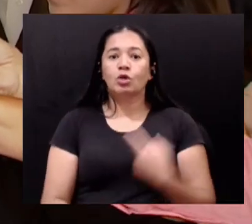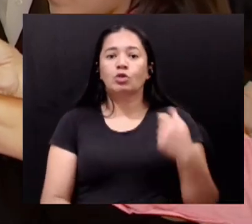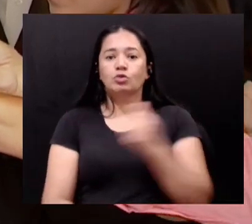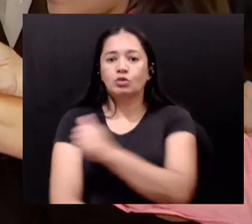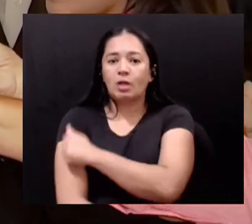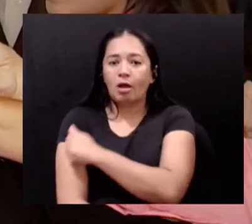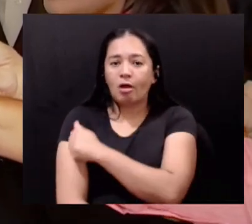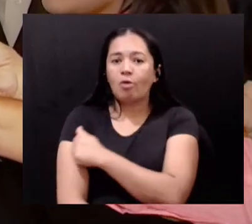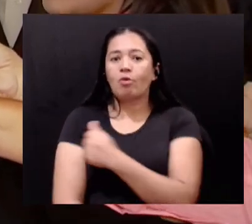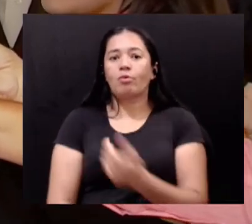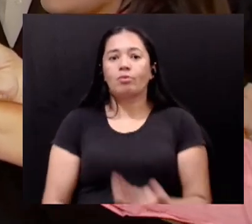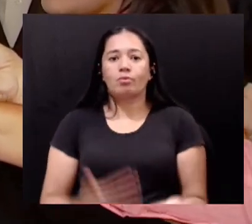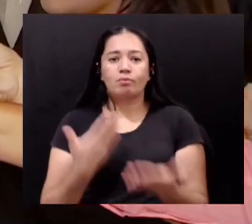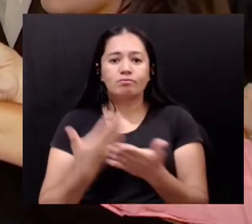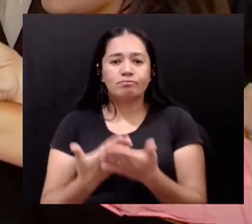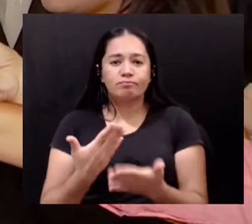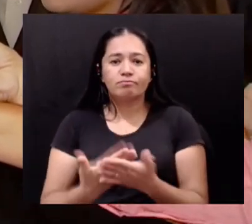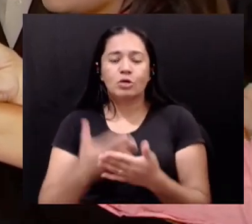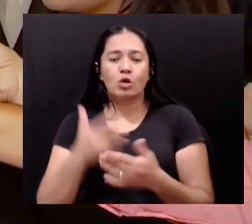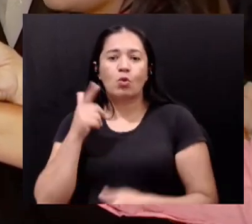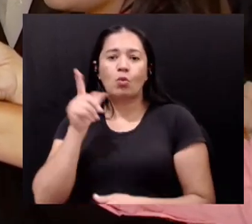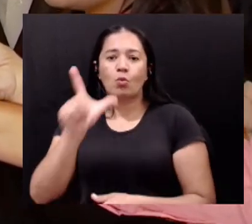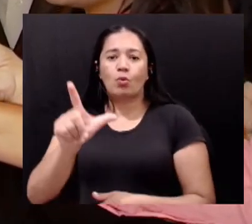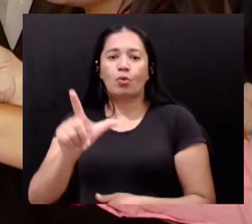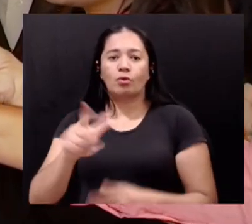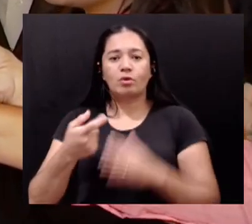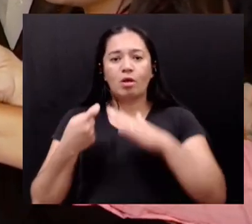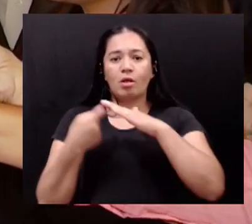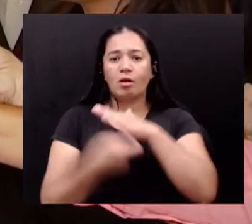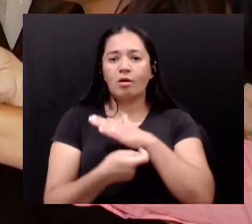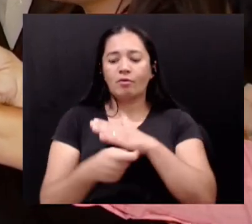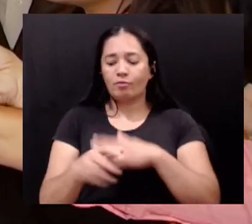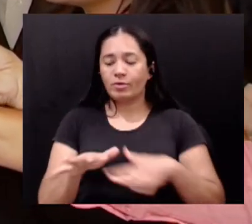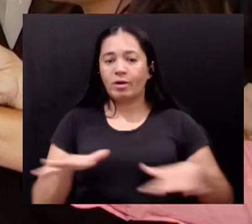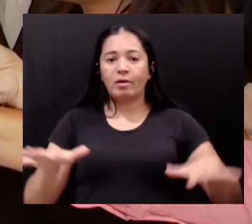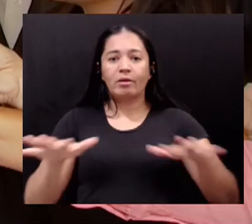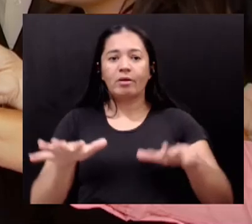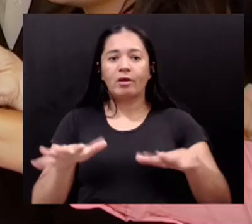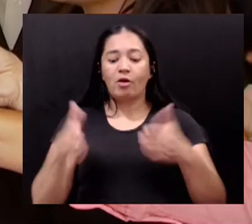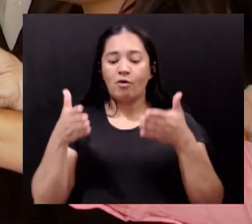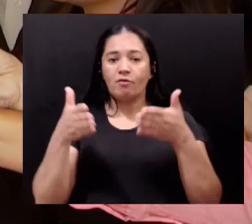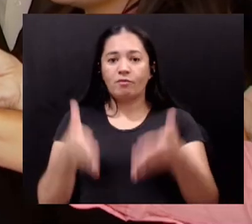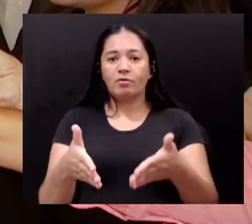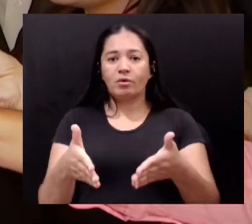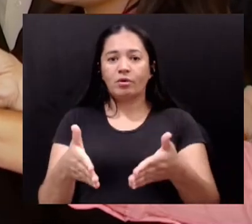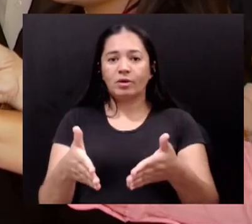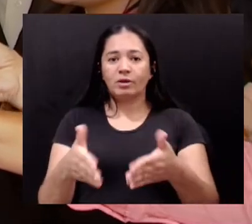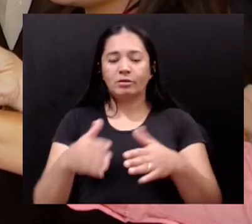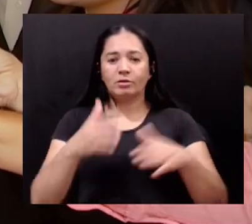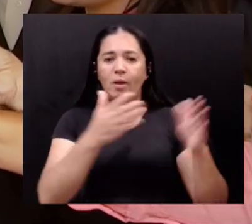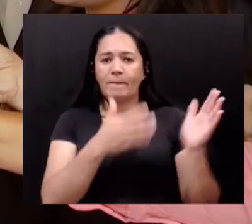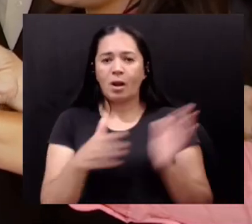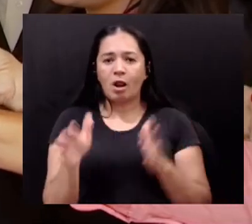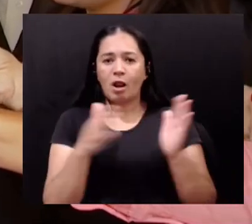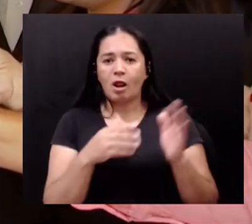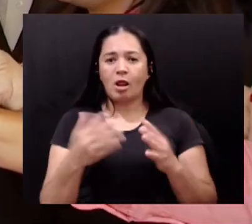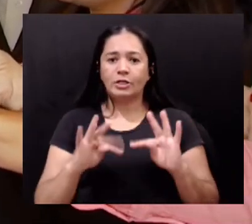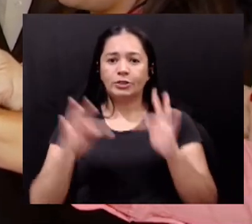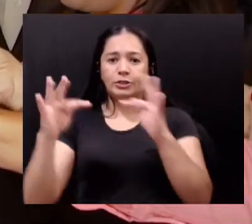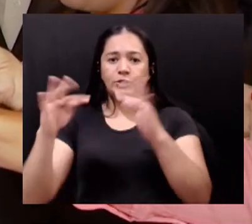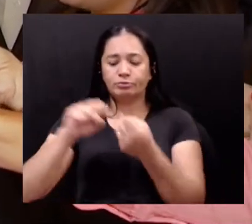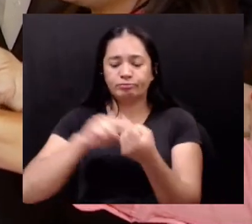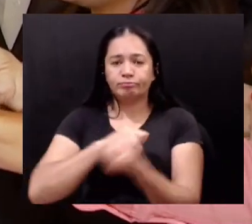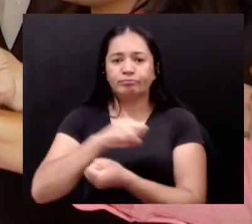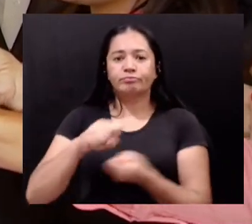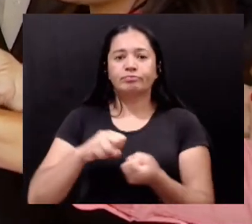e possam trazer investimentos para a região voltados para a produção de tecnologia e sustentabilidade. Então, quando o distrito